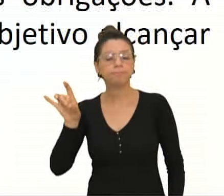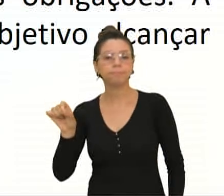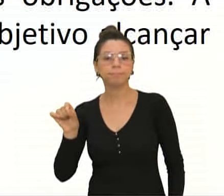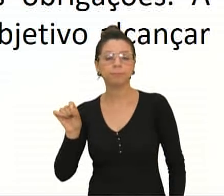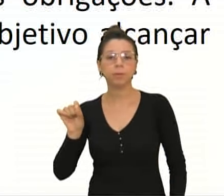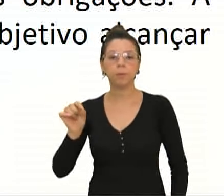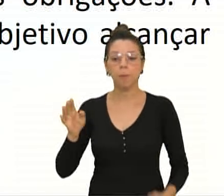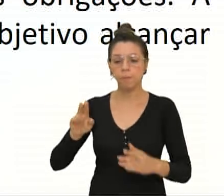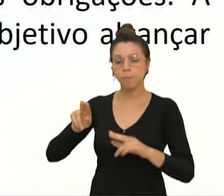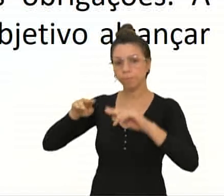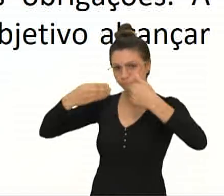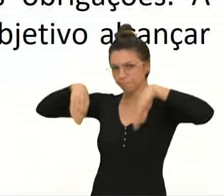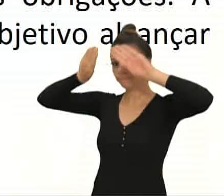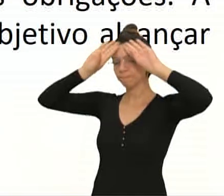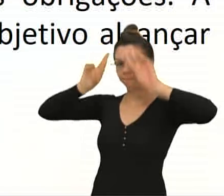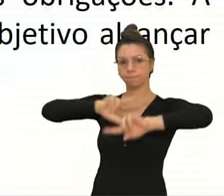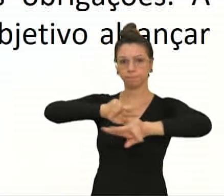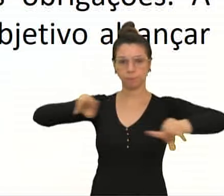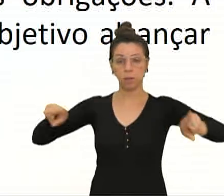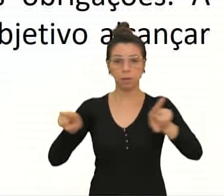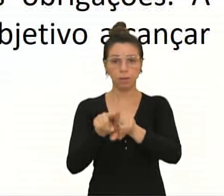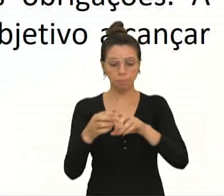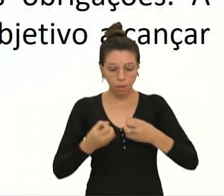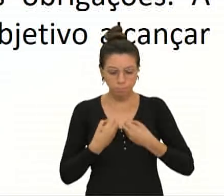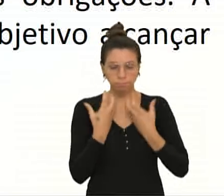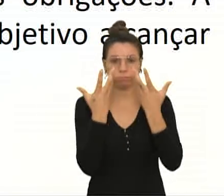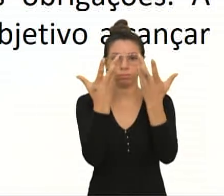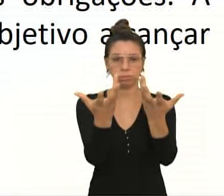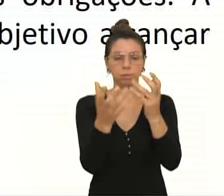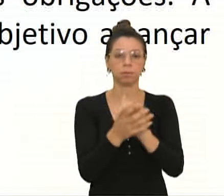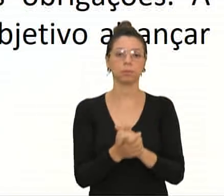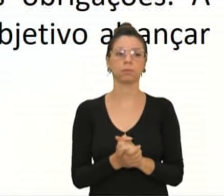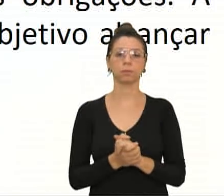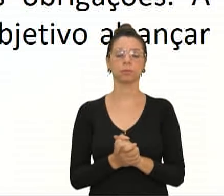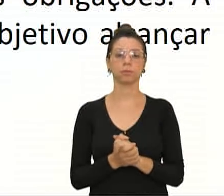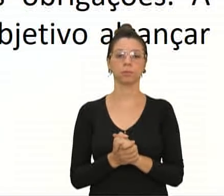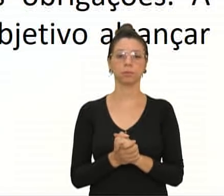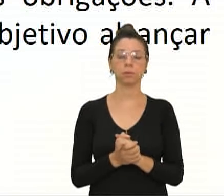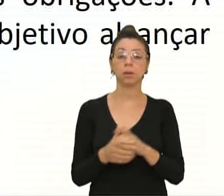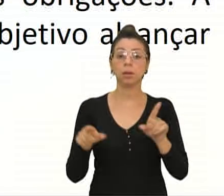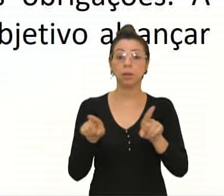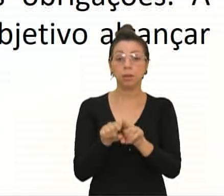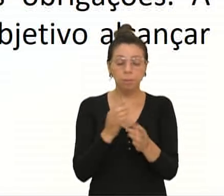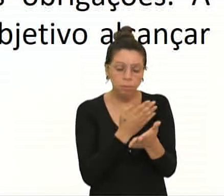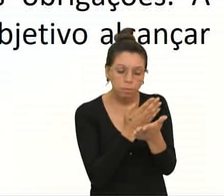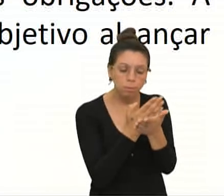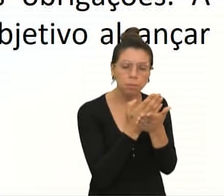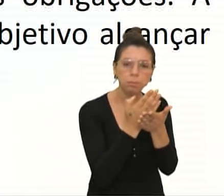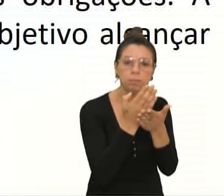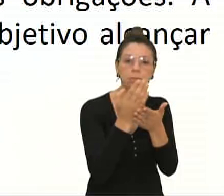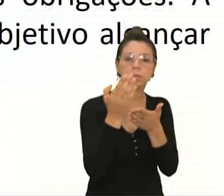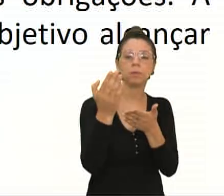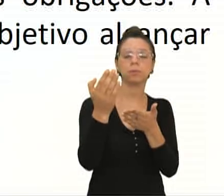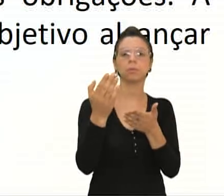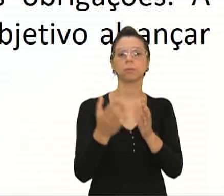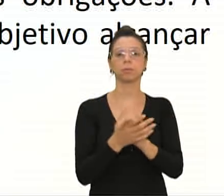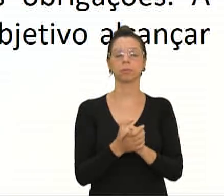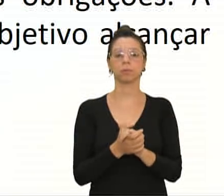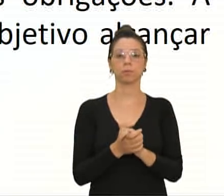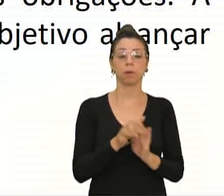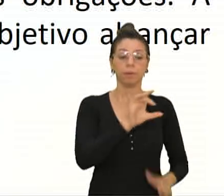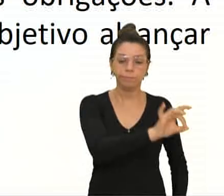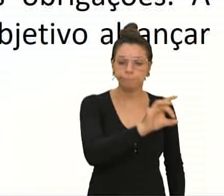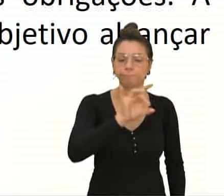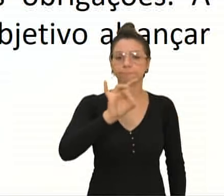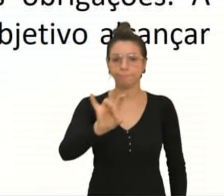seu orixá e da manifestação deste, dependendo também do estágio de iniciação da pessoa, pois cada